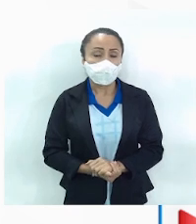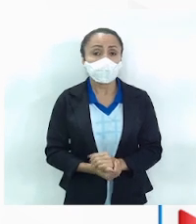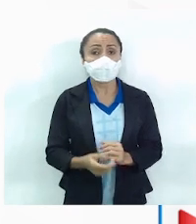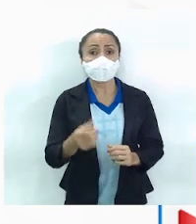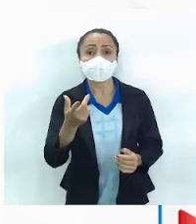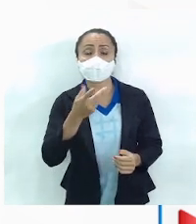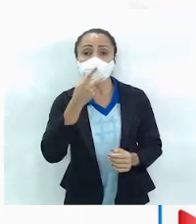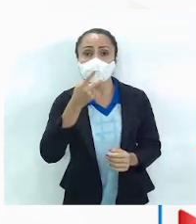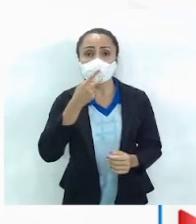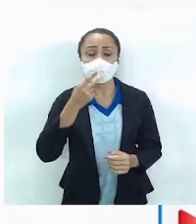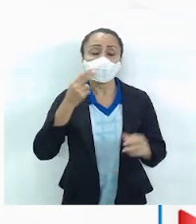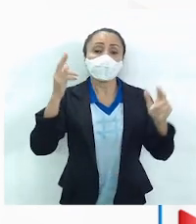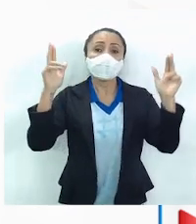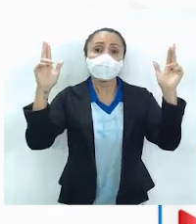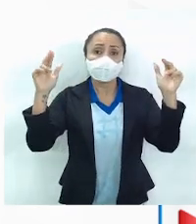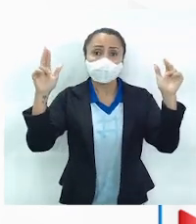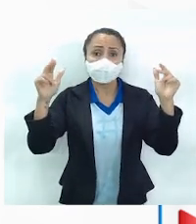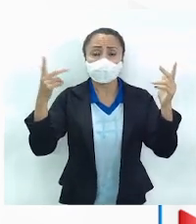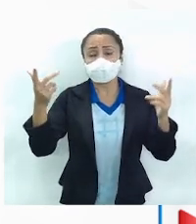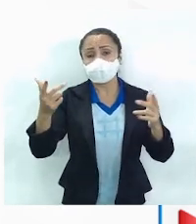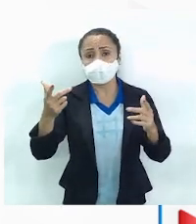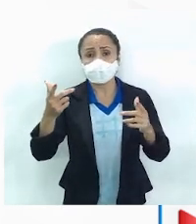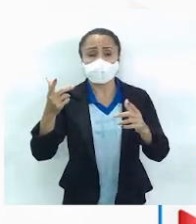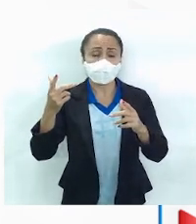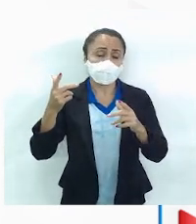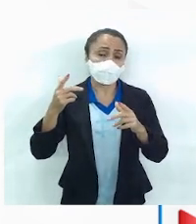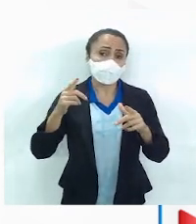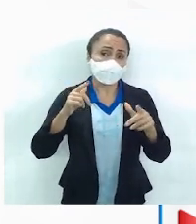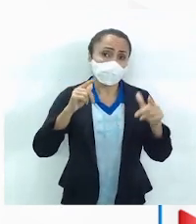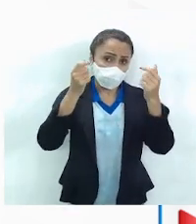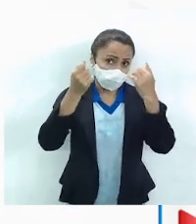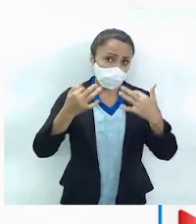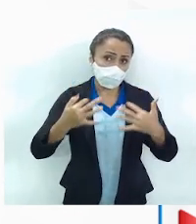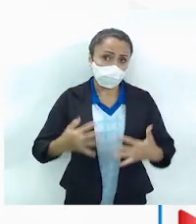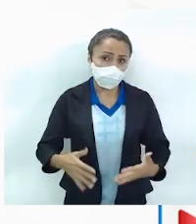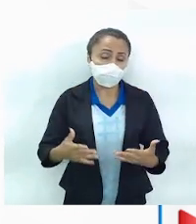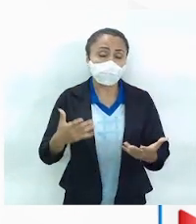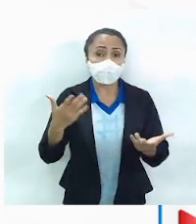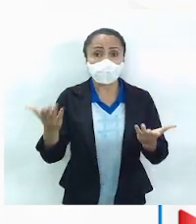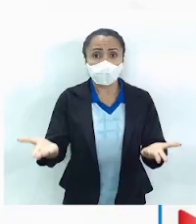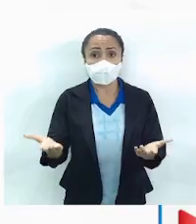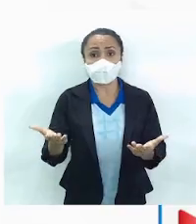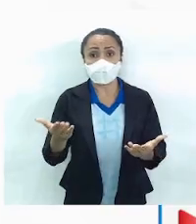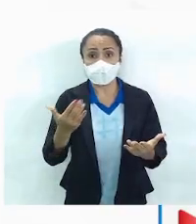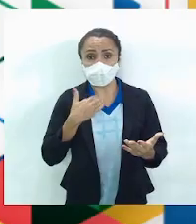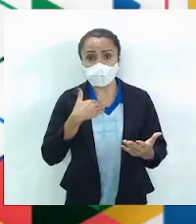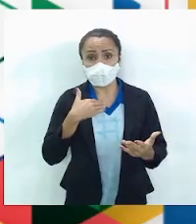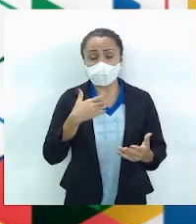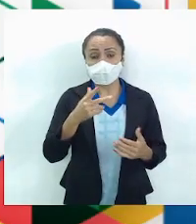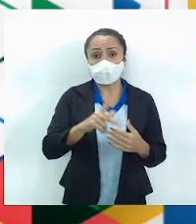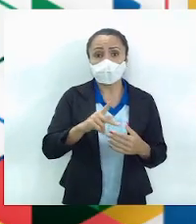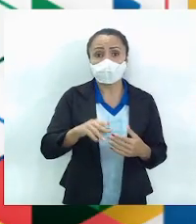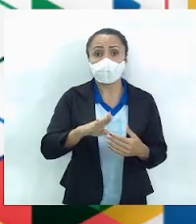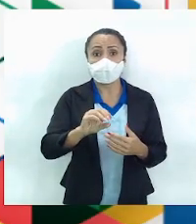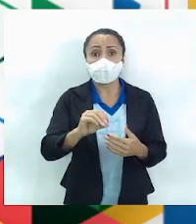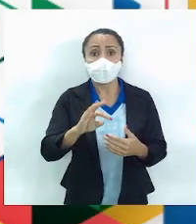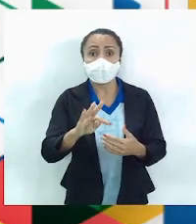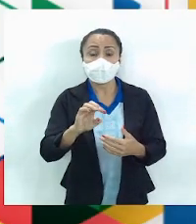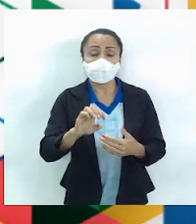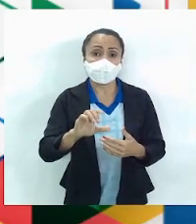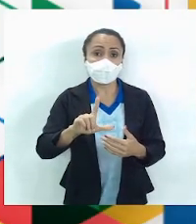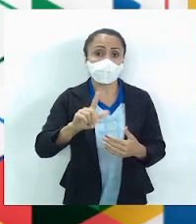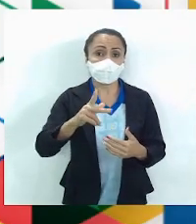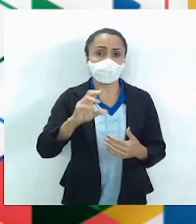falar sobre os temas que a gente trabalhou, tanto comigo como com o professor Botelho. Vamos embora? Olha lá, a